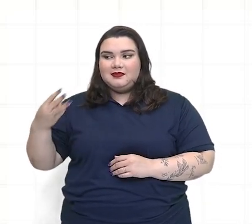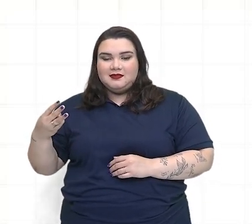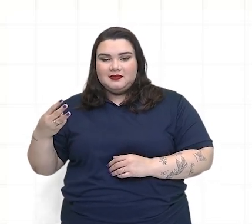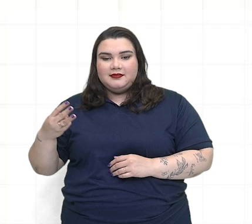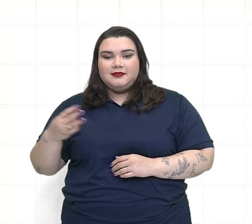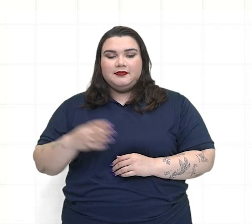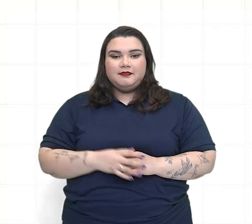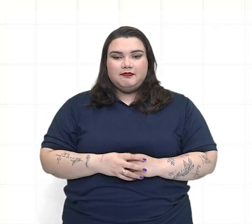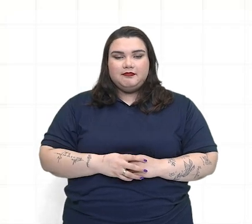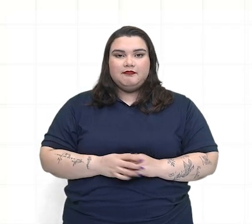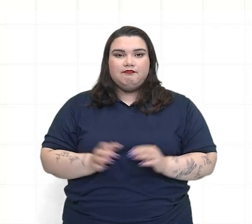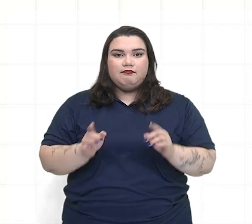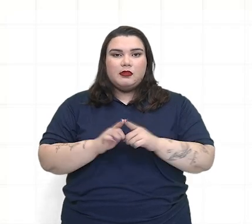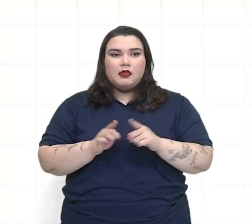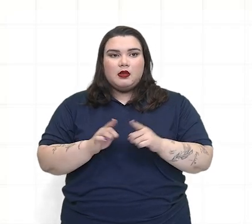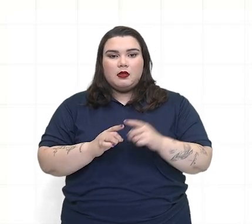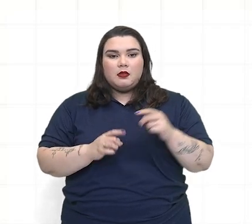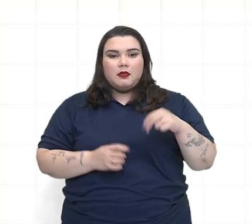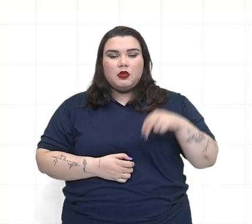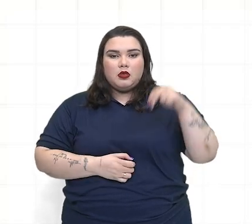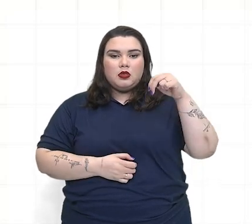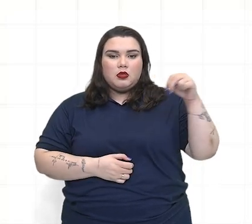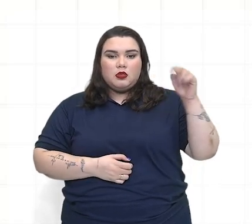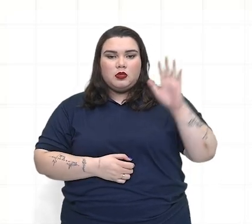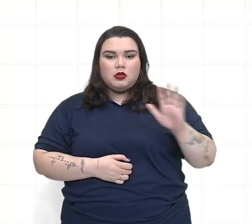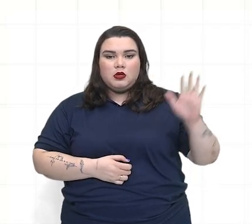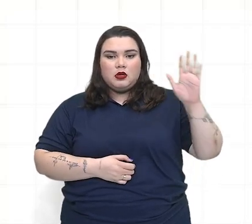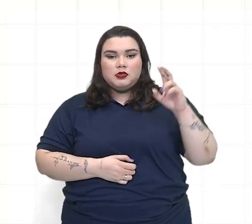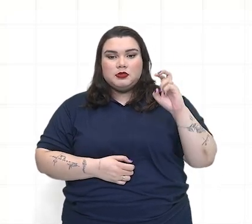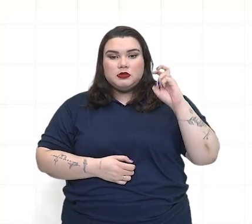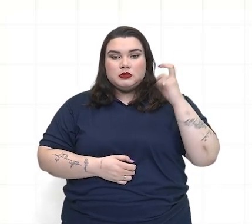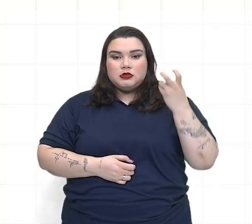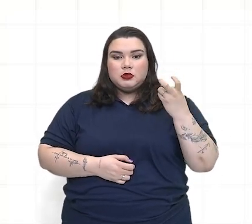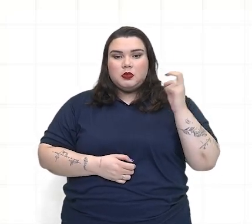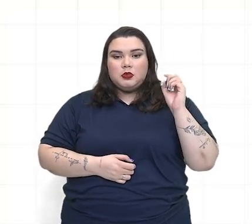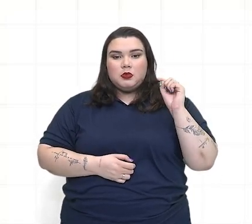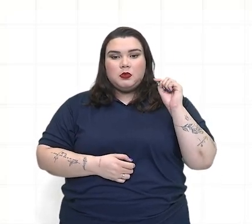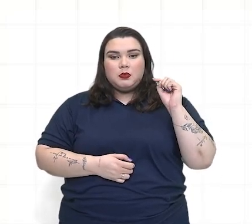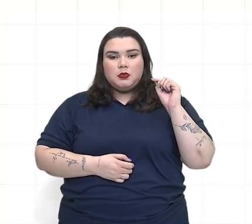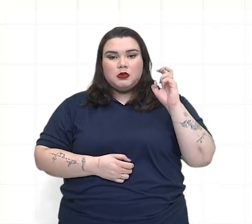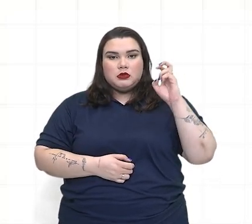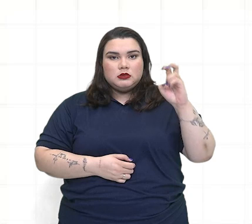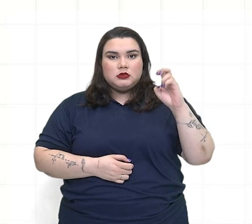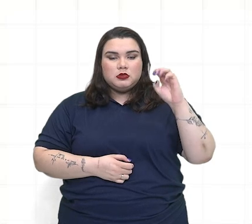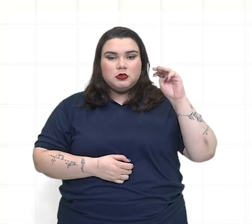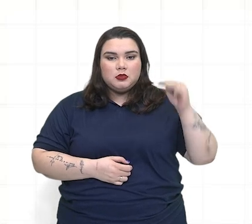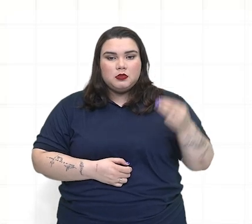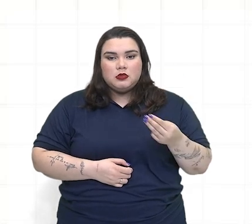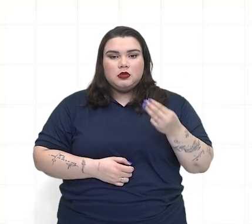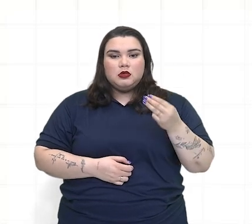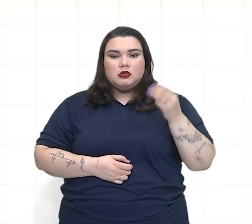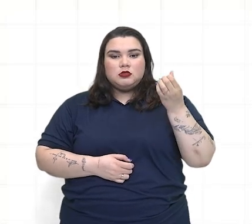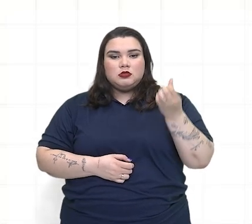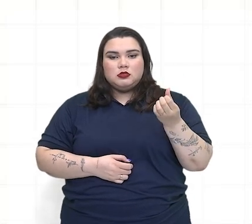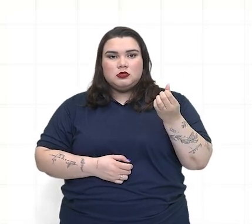2.537.713. O nordeste, ó, já pula para quanto total de domicílios não ocupados?